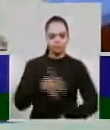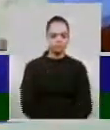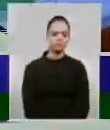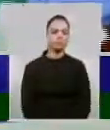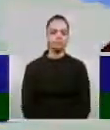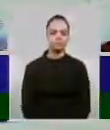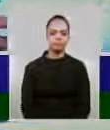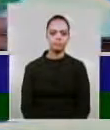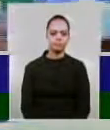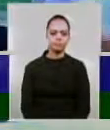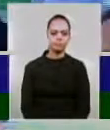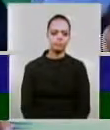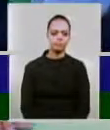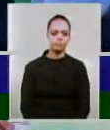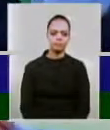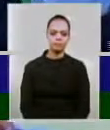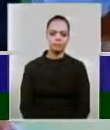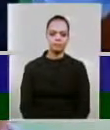providências.